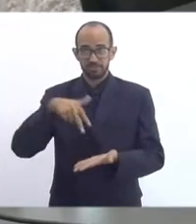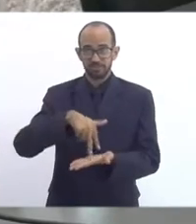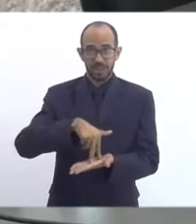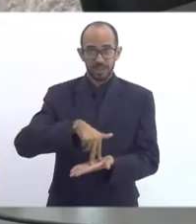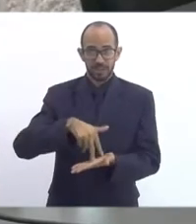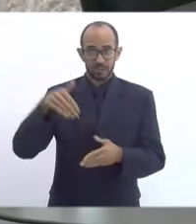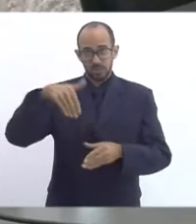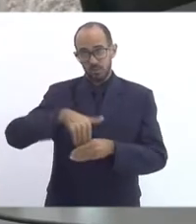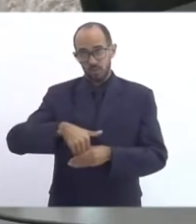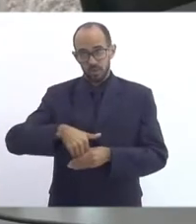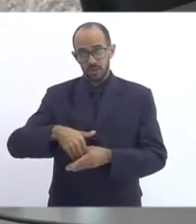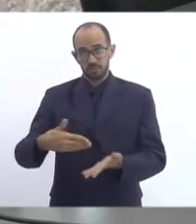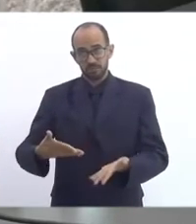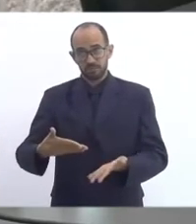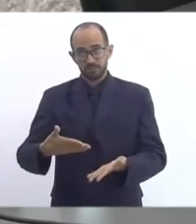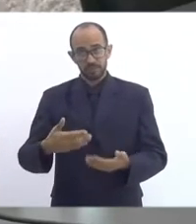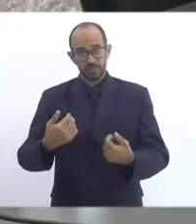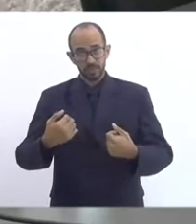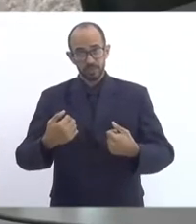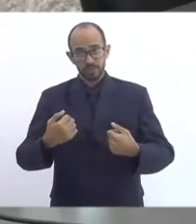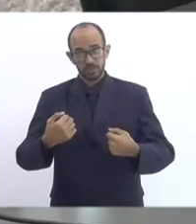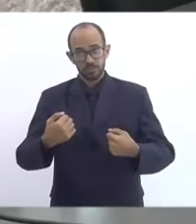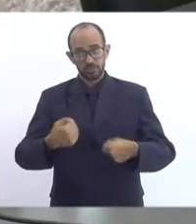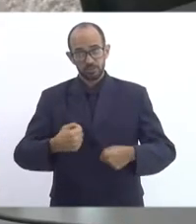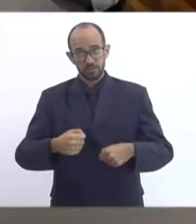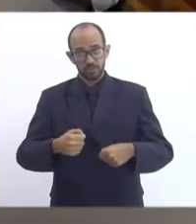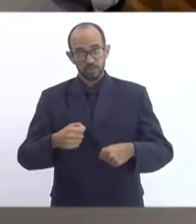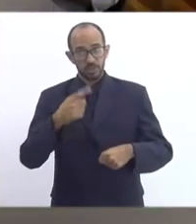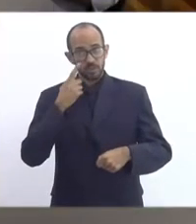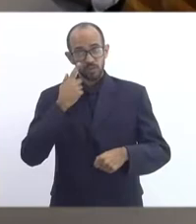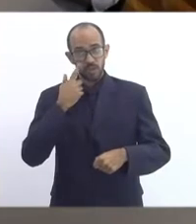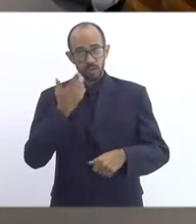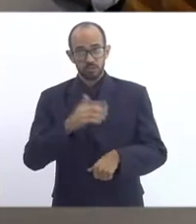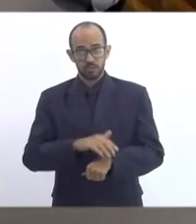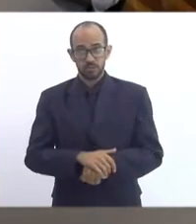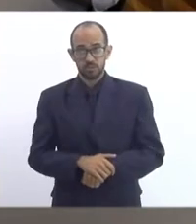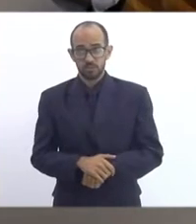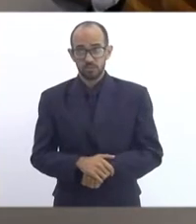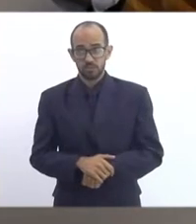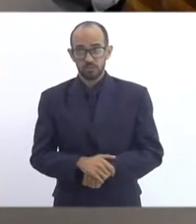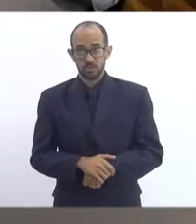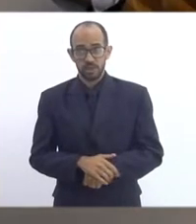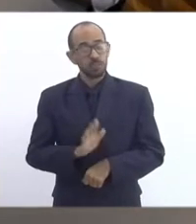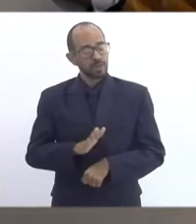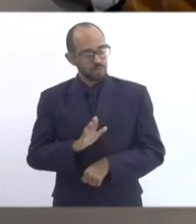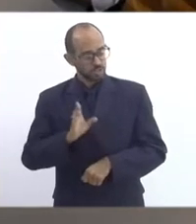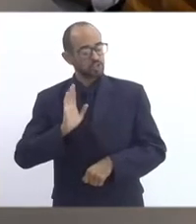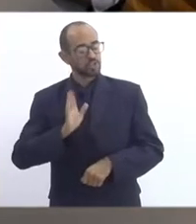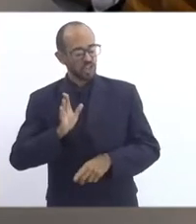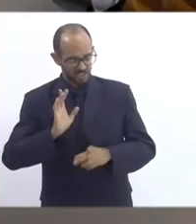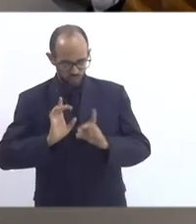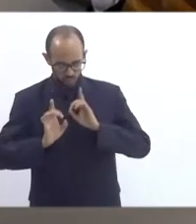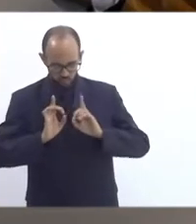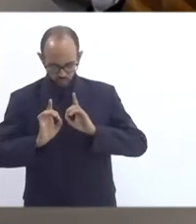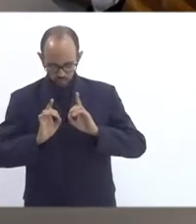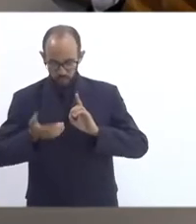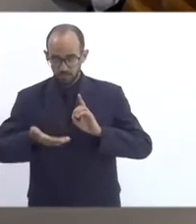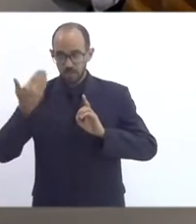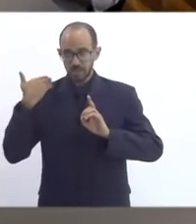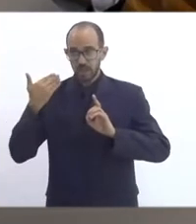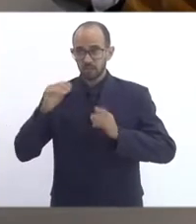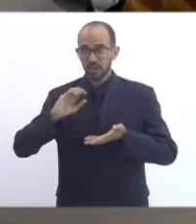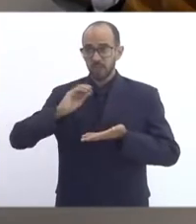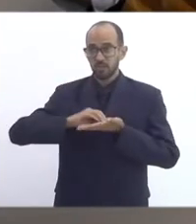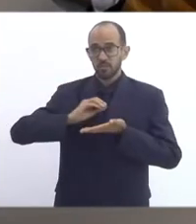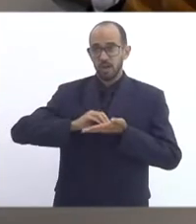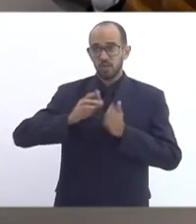inclusive. A gente tem que levantar essa questão. Mas lembra que a gente discutiu lá atrás, foi até uma questão de ordem minha, que a ausência do